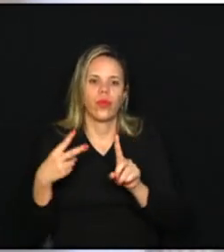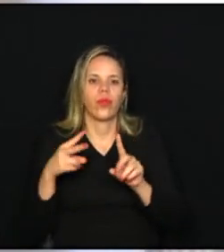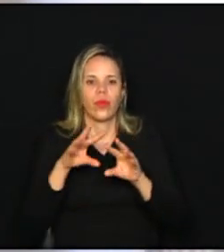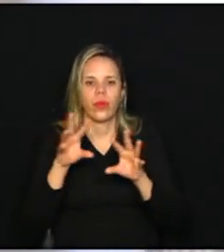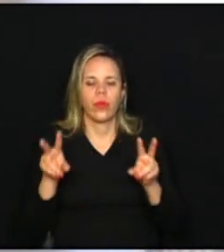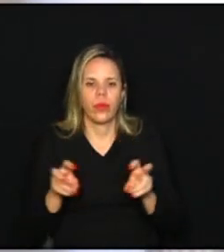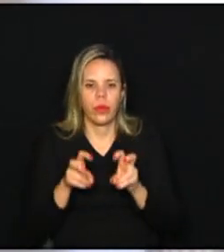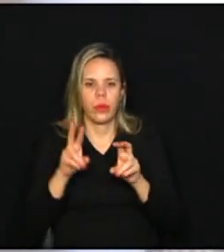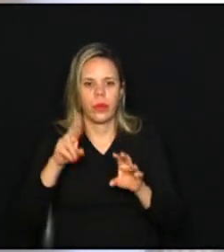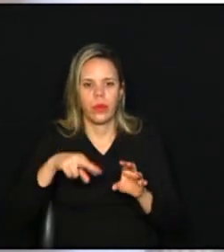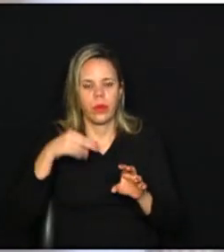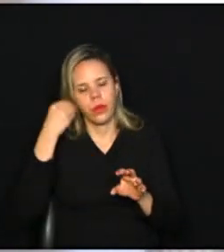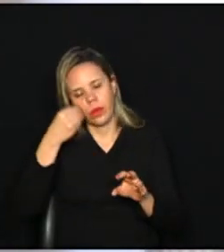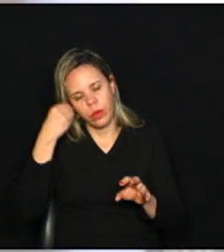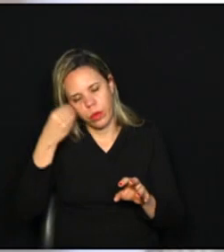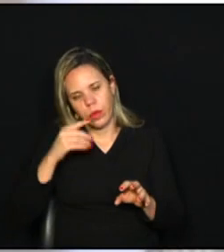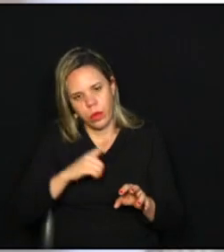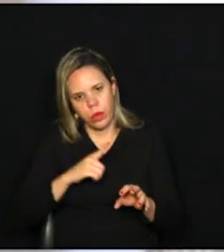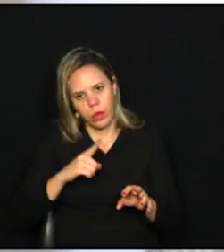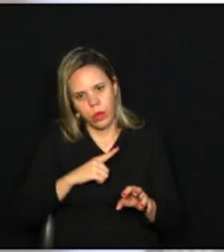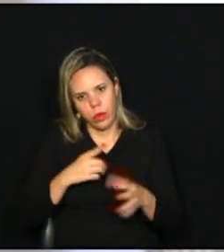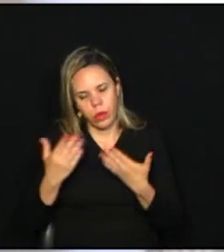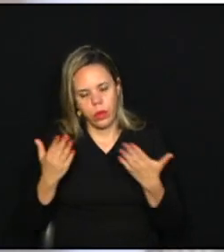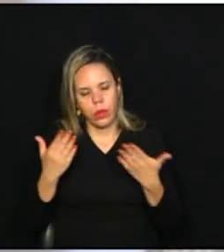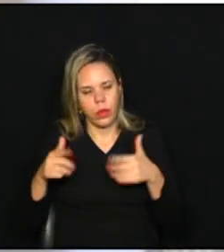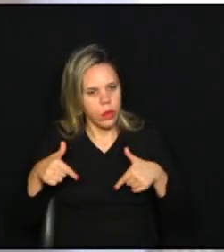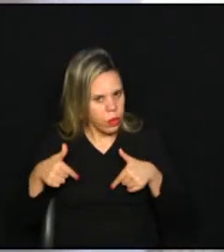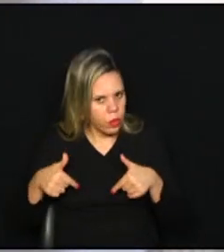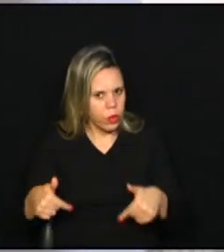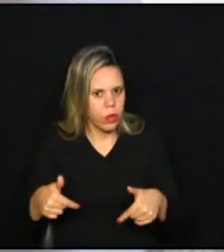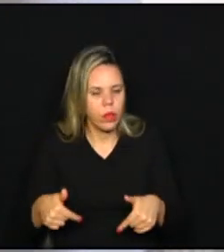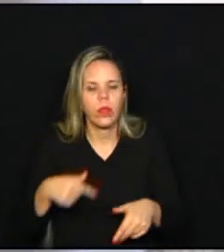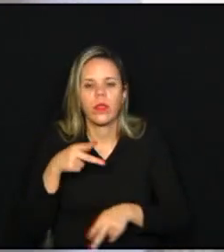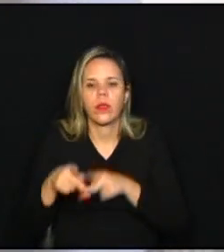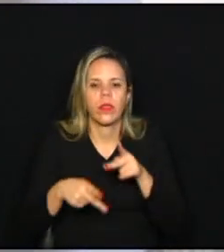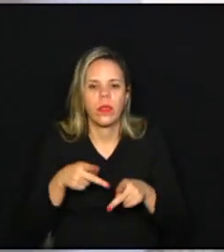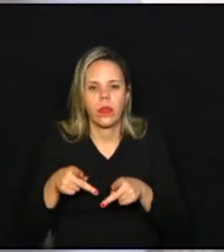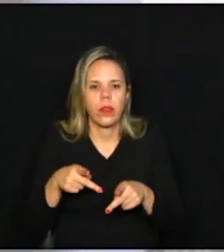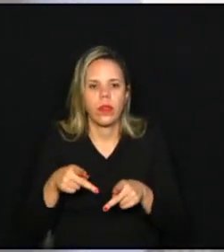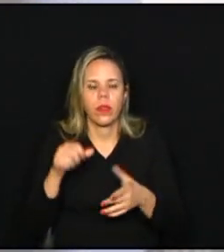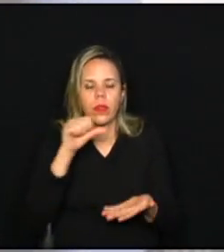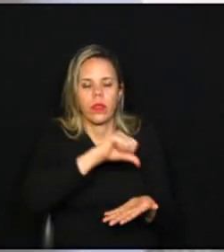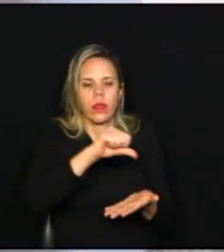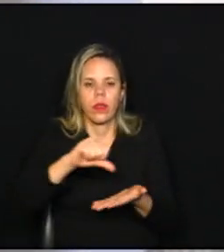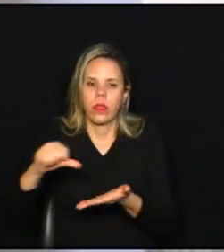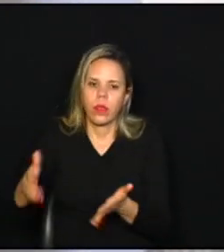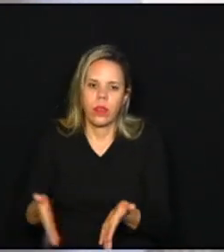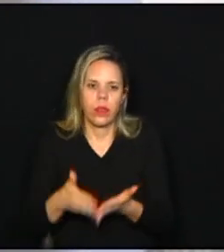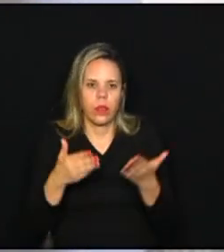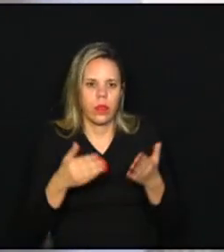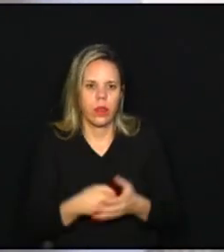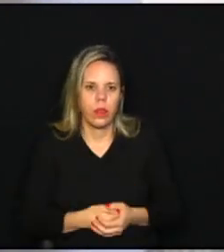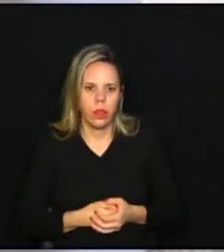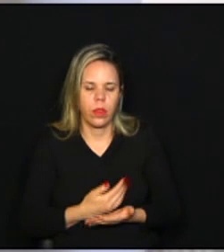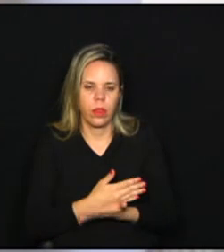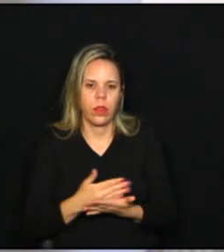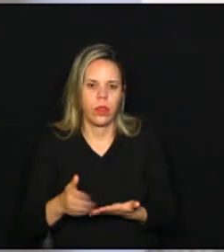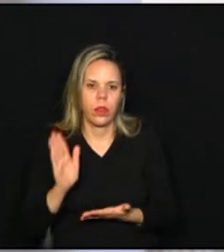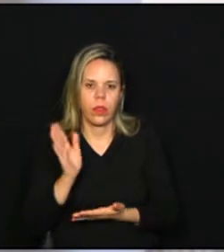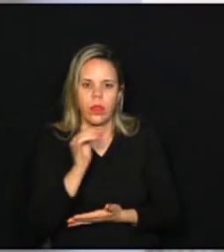razão da experiência que nós tivemos com esse tipo de ação de populações em regiões de maior vulnerabilidade. Começo